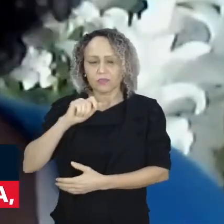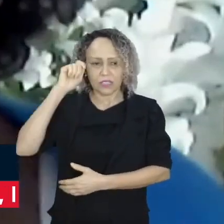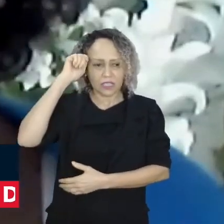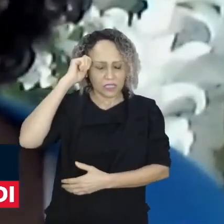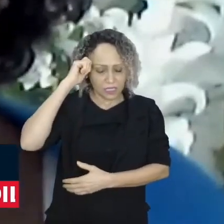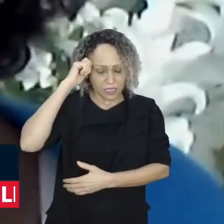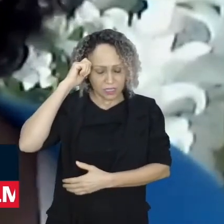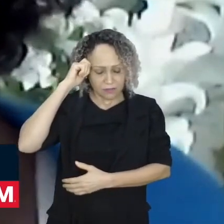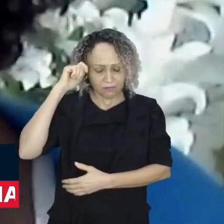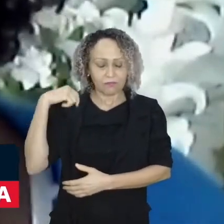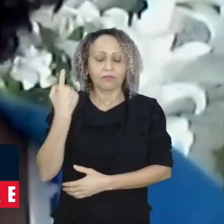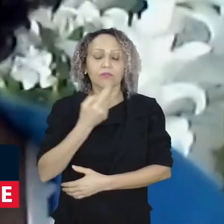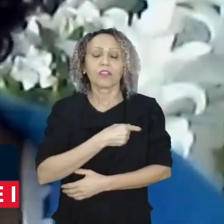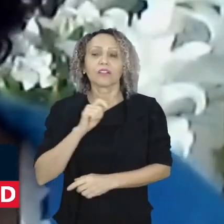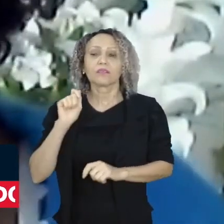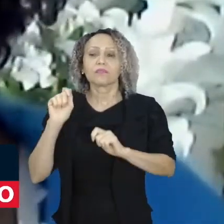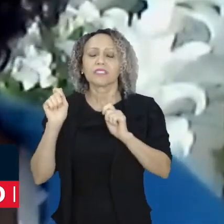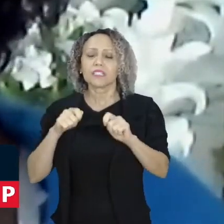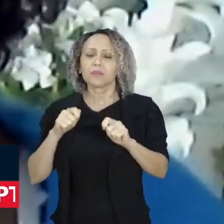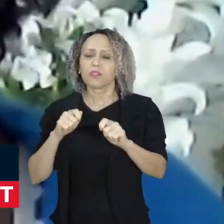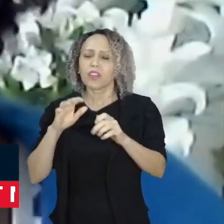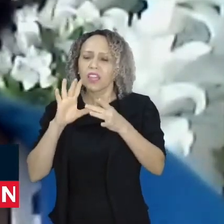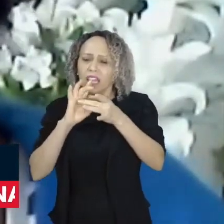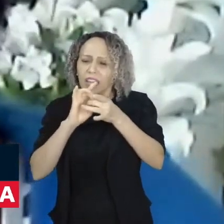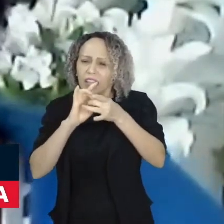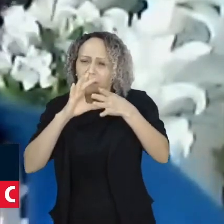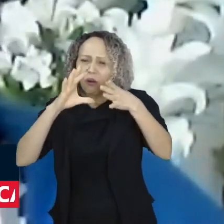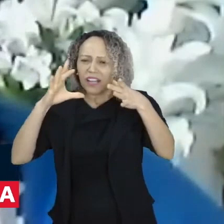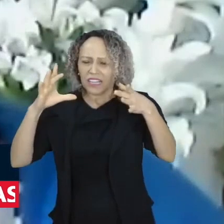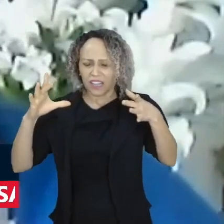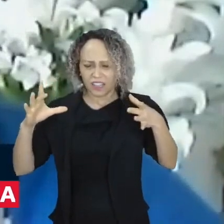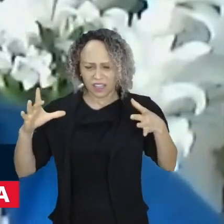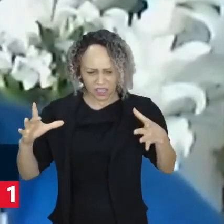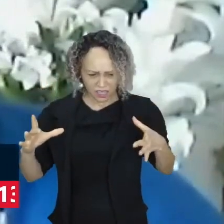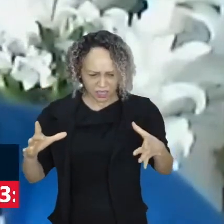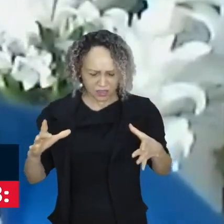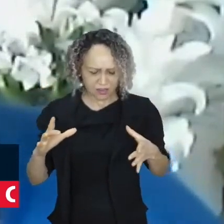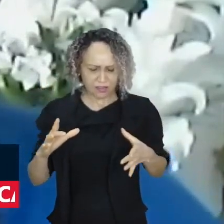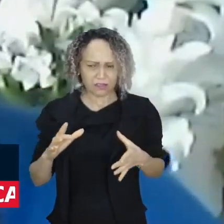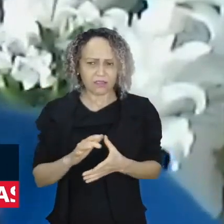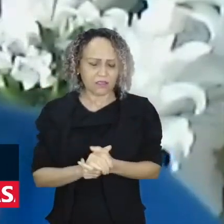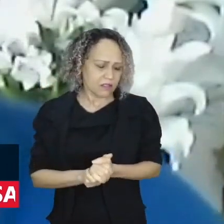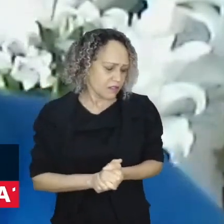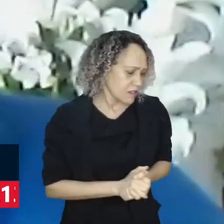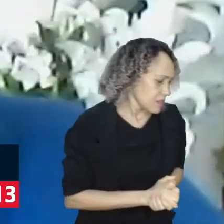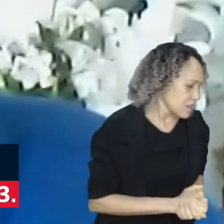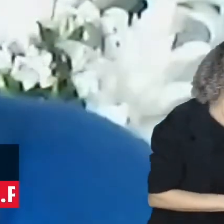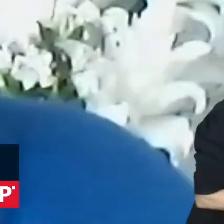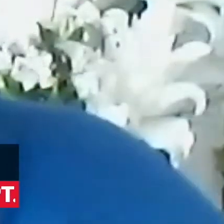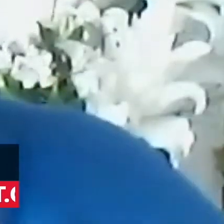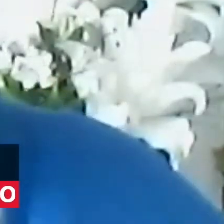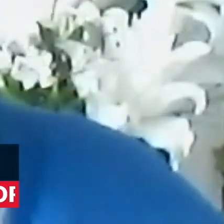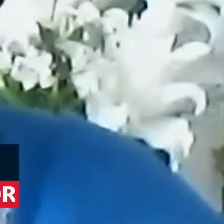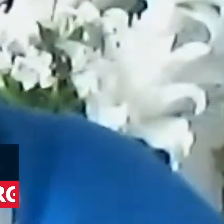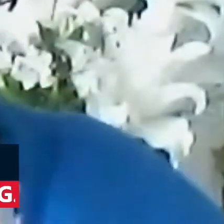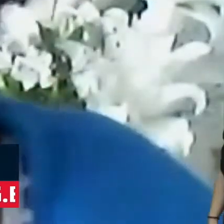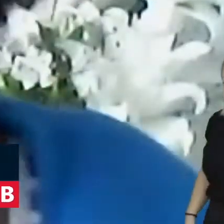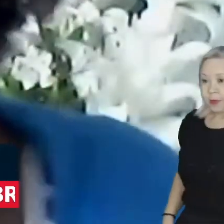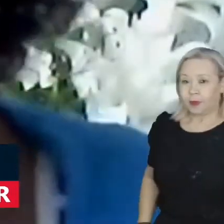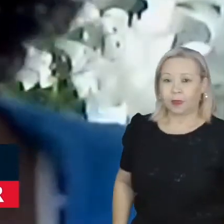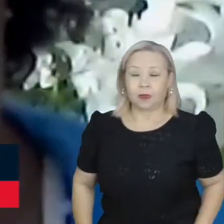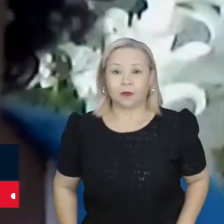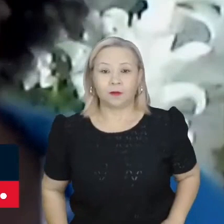ter oportunidade de qualificação, oportunidade de trabalho, né? Elas